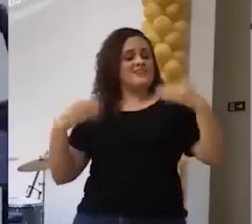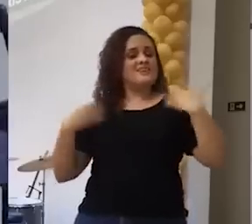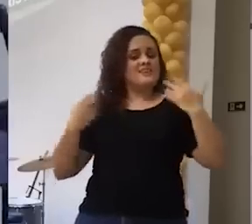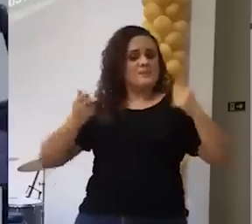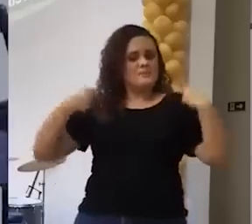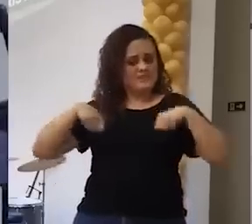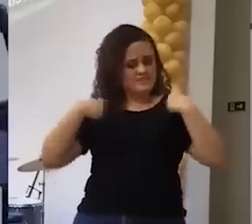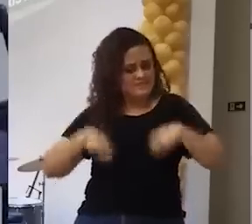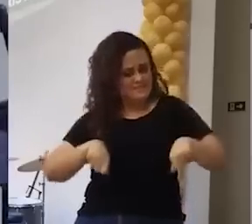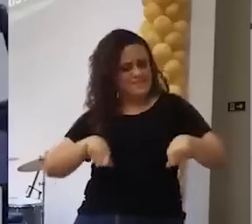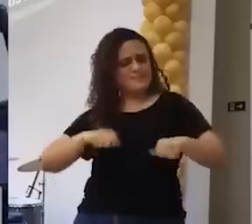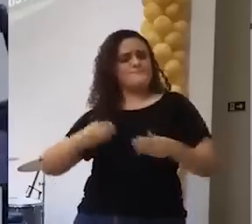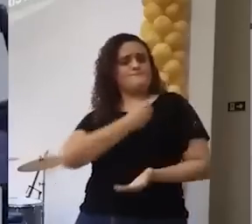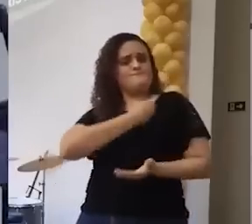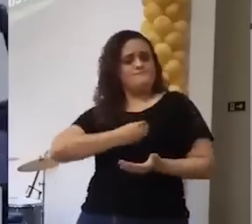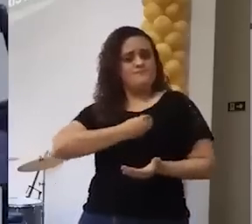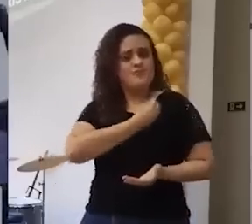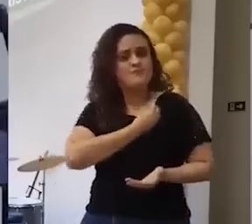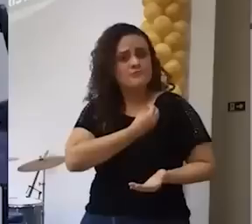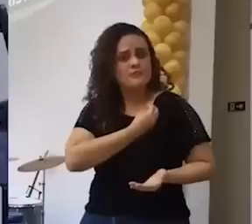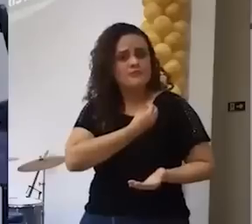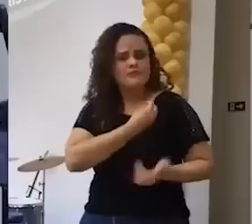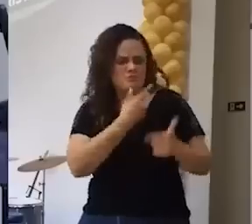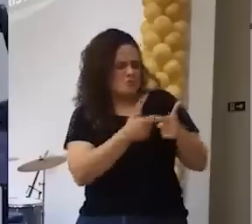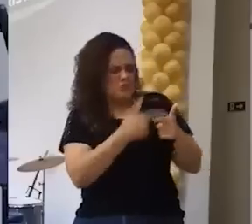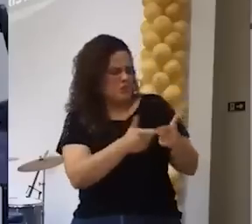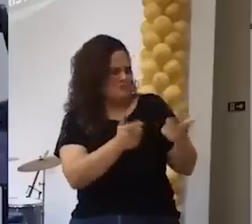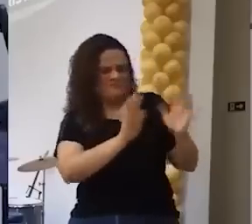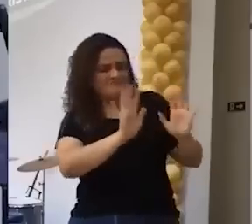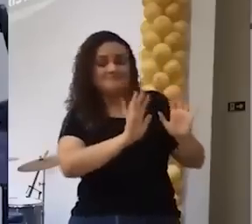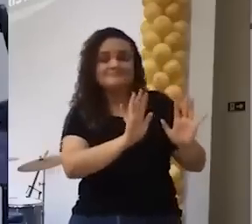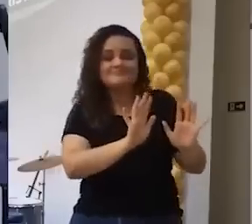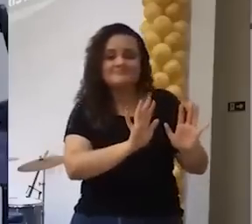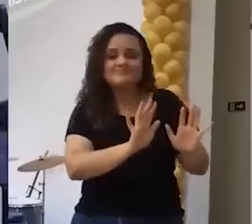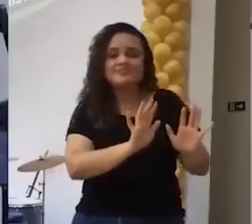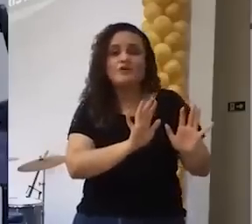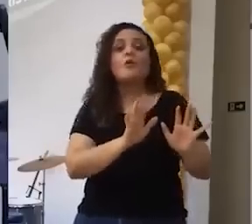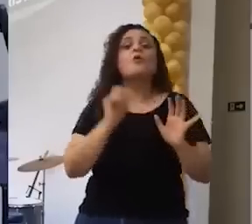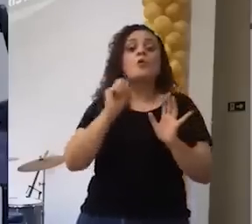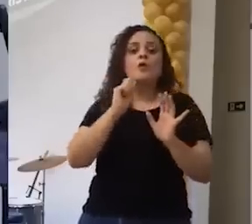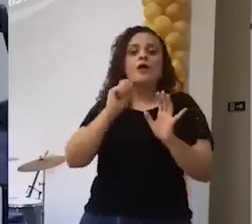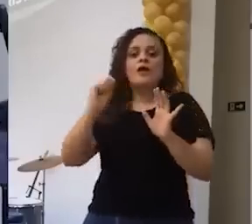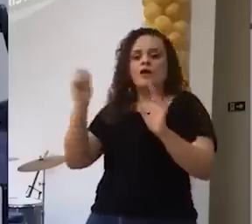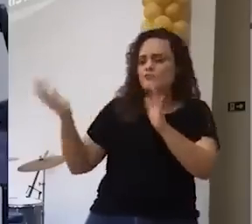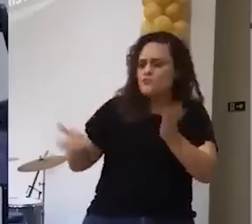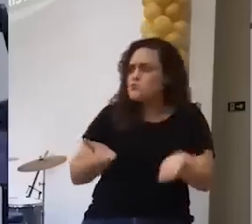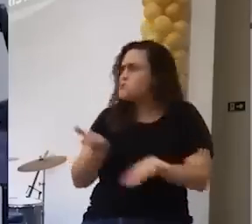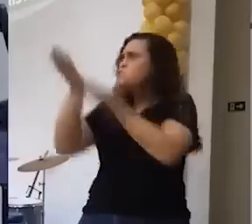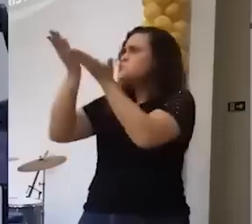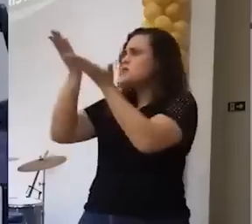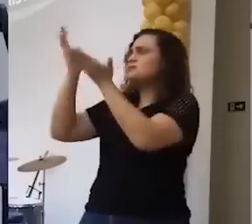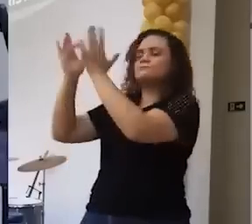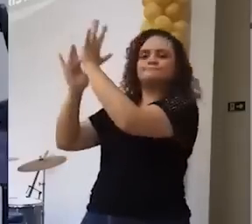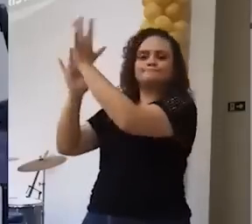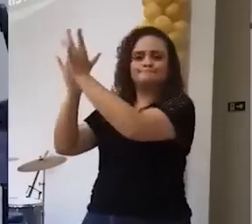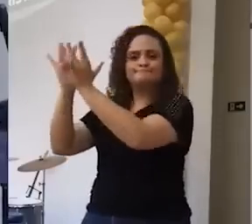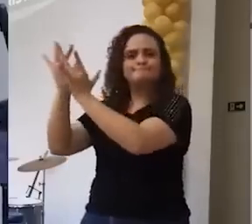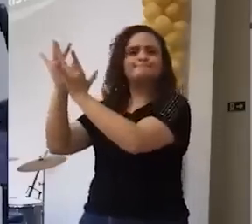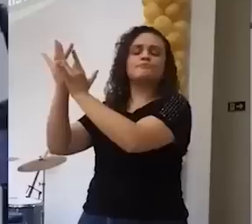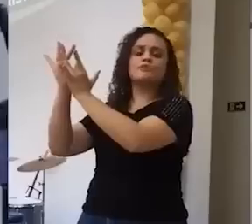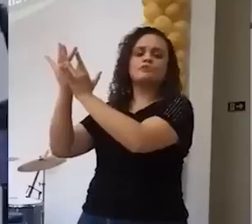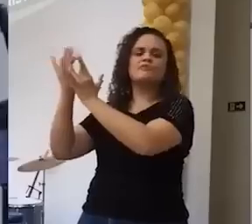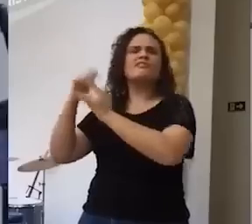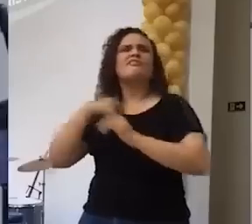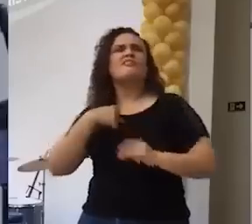é uma alegria cristocêntrica. Bom, mas não é preciso ser um grande entendedor da